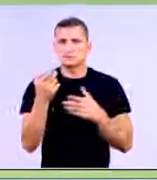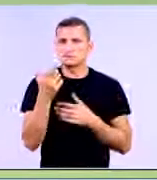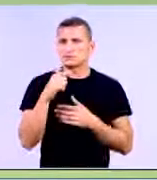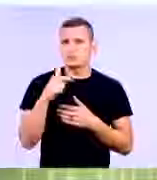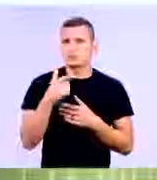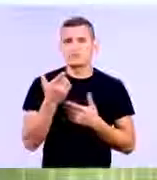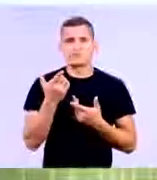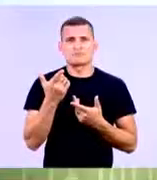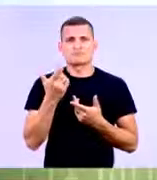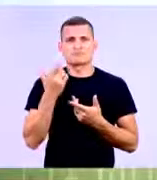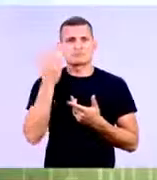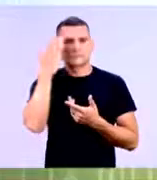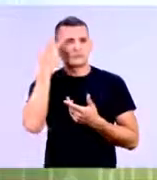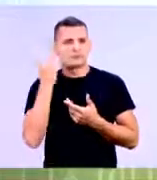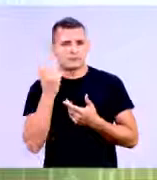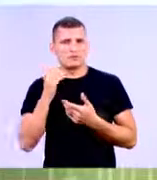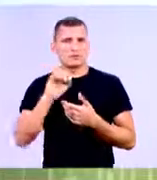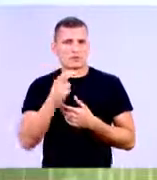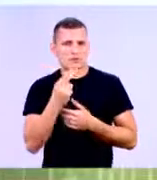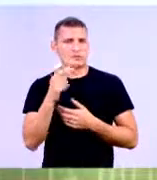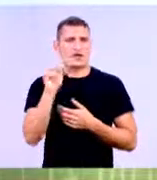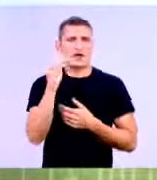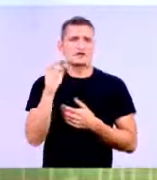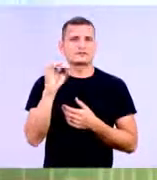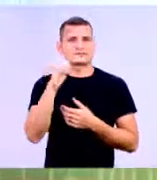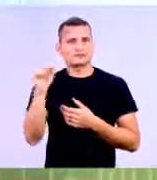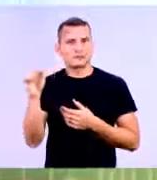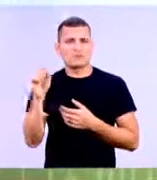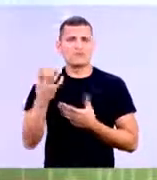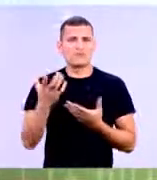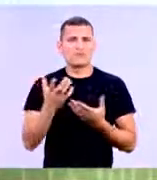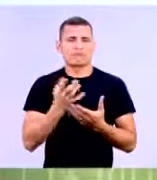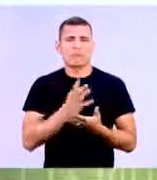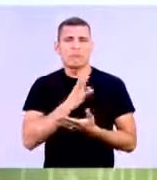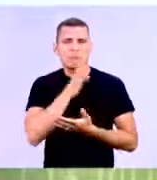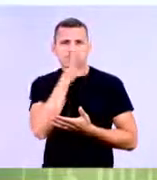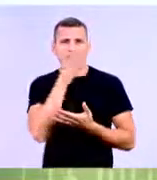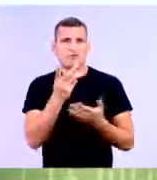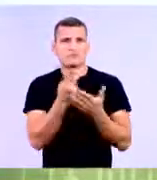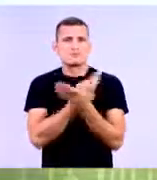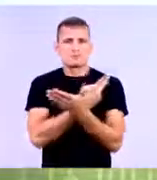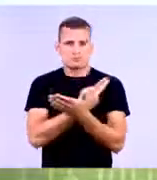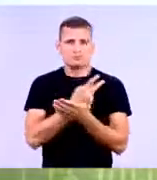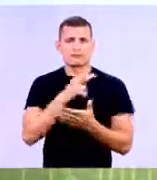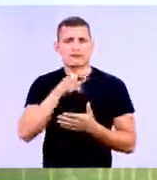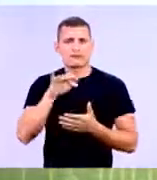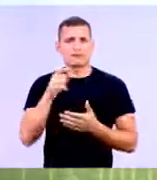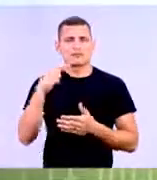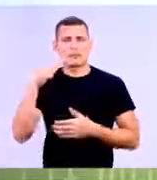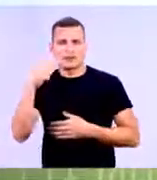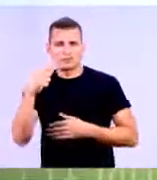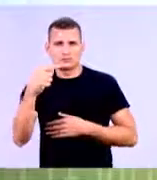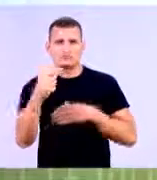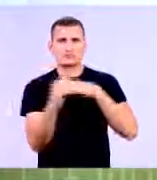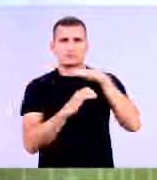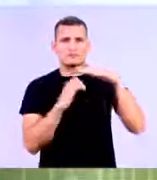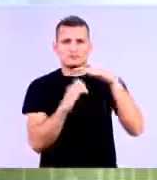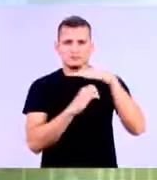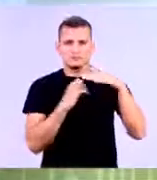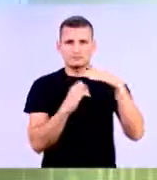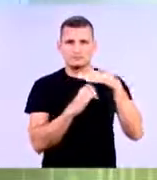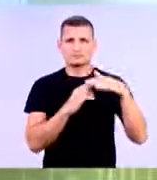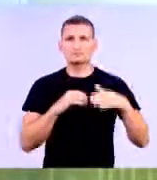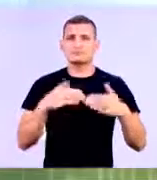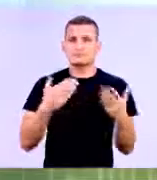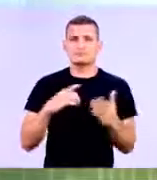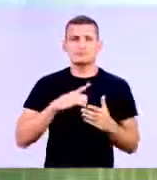ou mesmo ações inesperadas que vão ocasionar impactos negativos na empresa. E aí existe